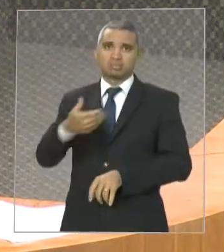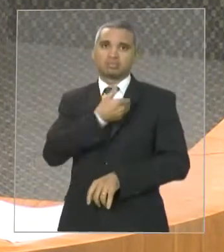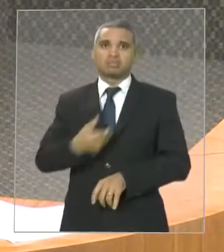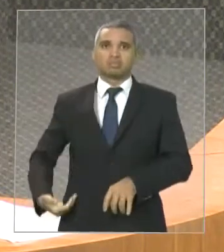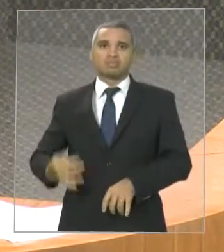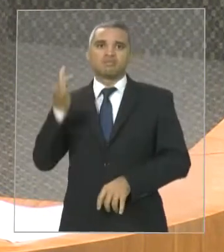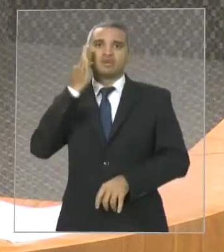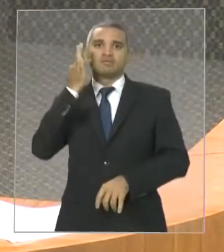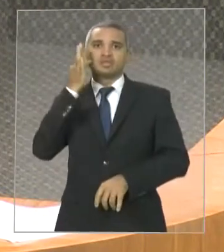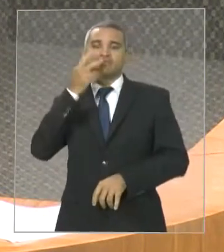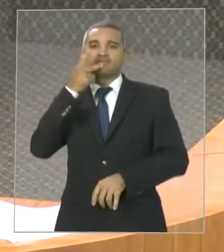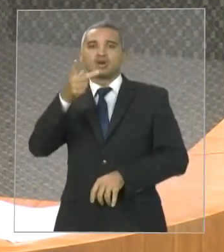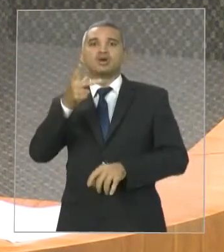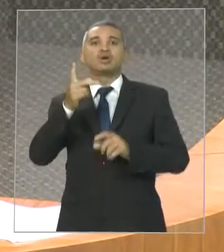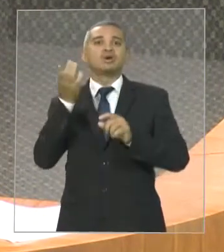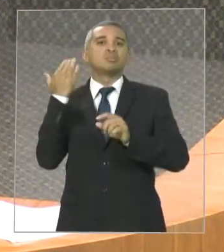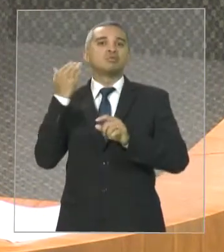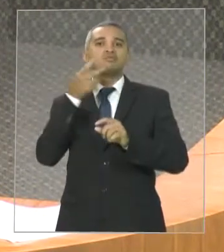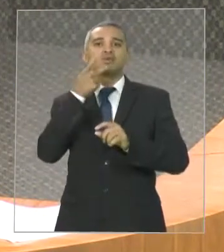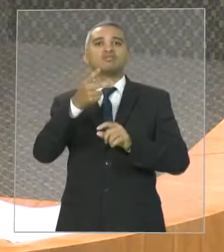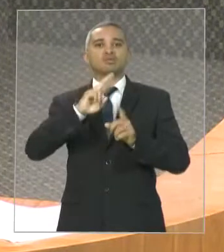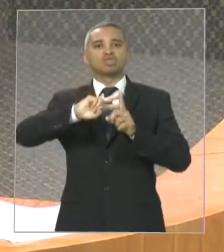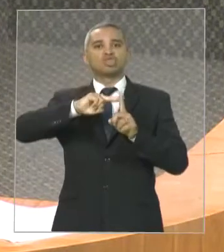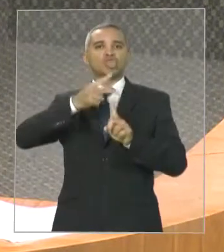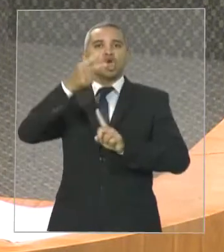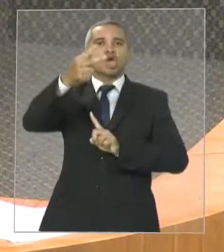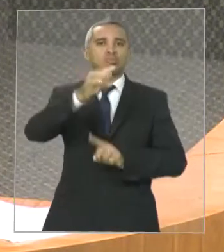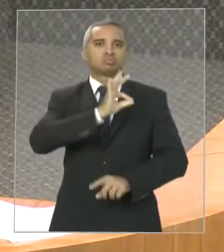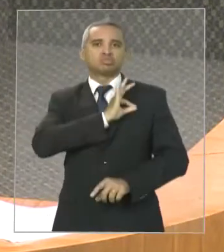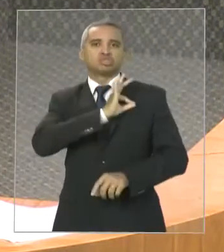ia dobrar o efetivo da Polícia Militar.